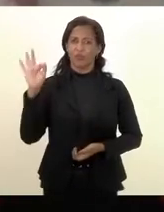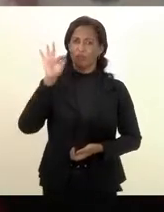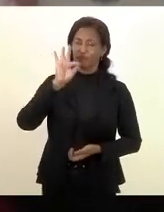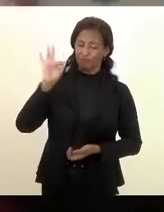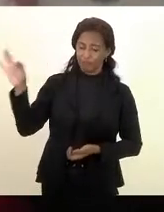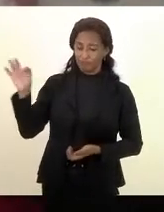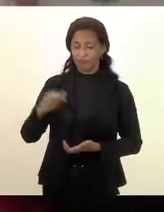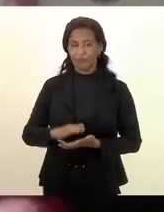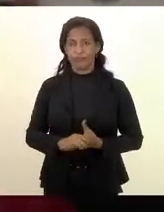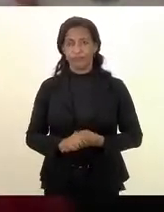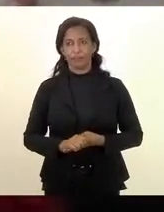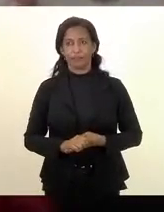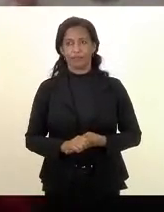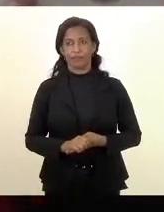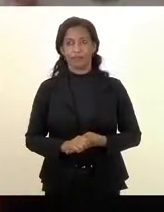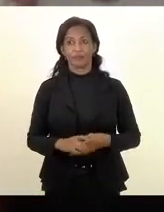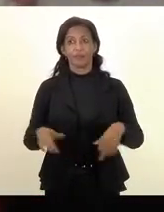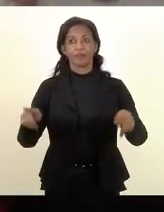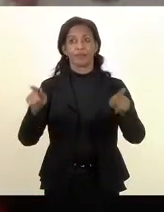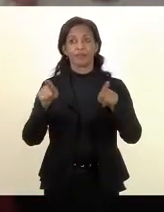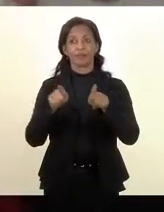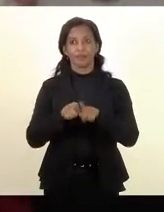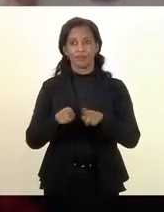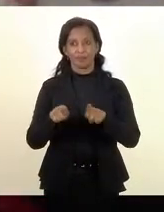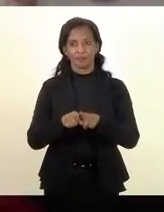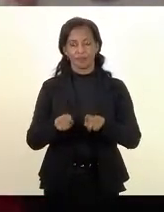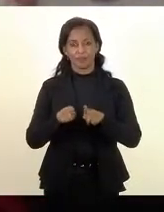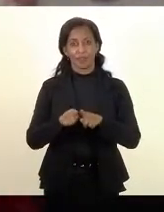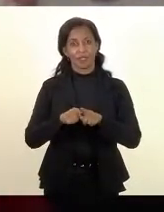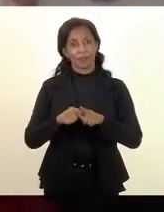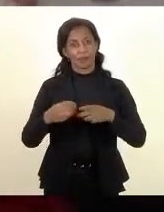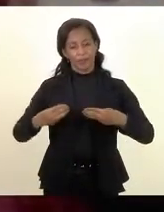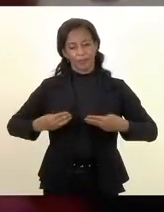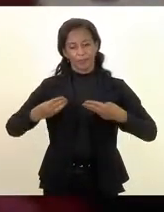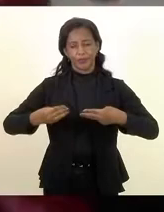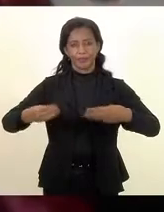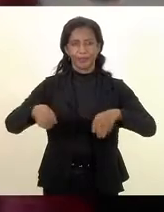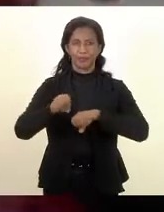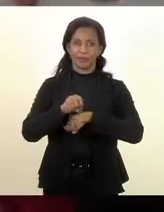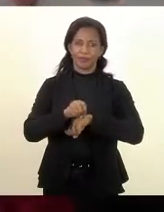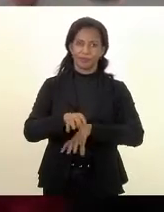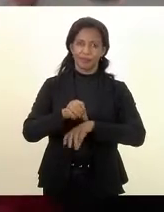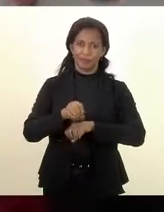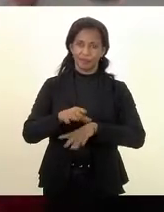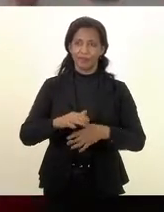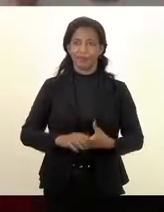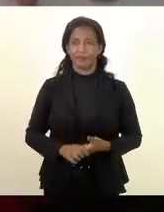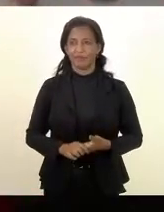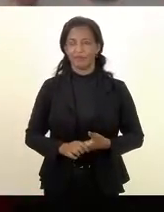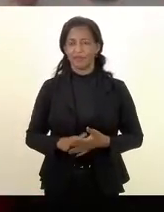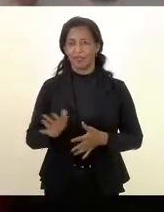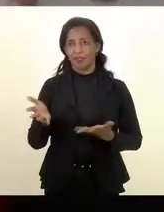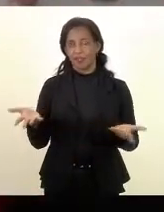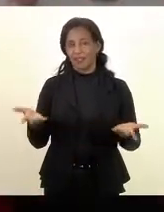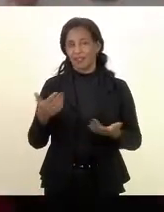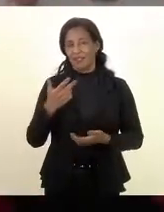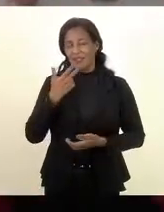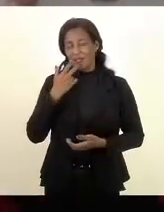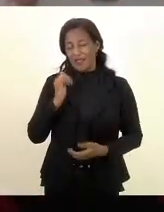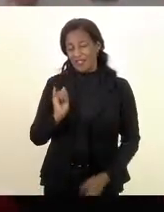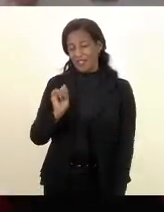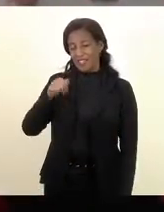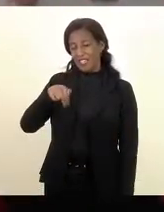inclusive do ministro da educação incidindo inclusive de forma muito